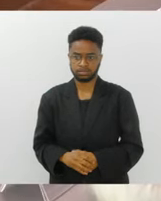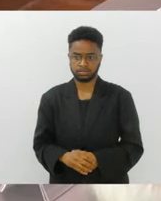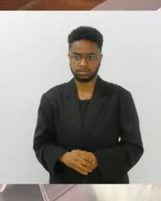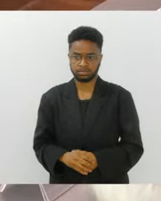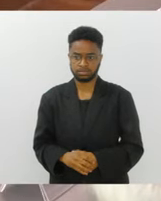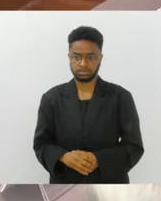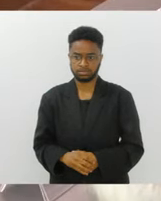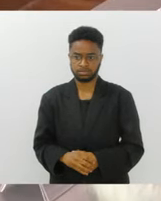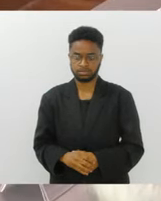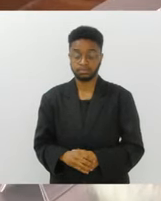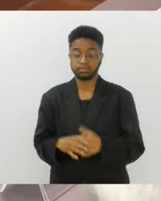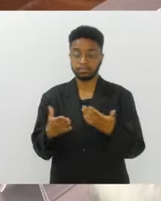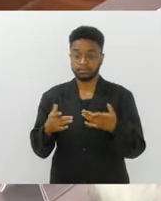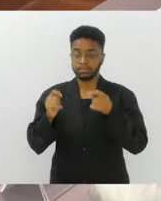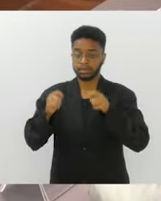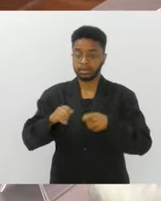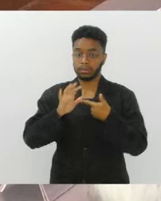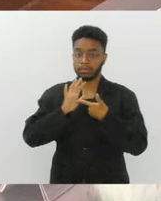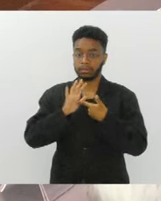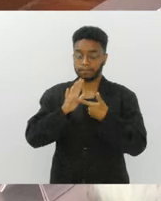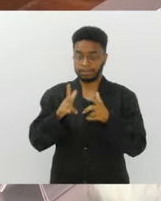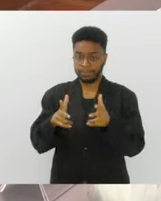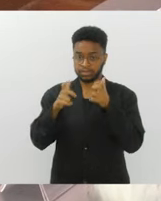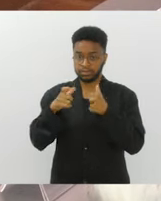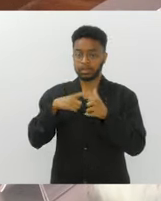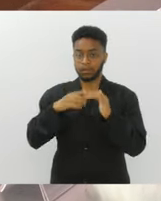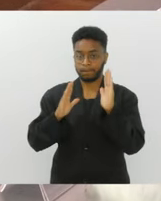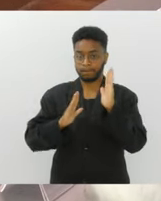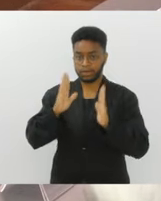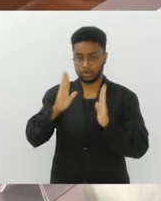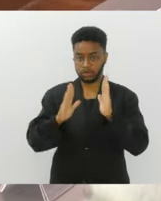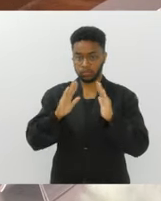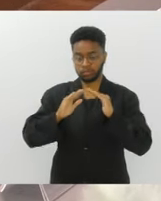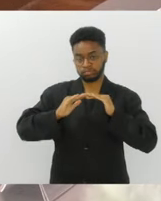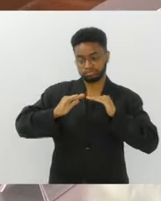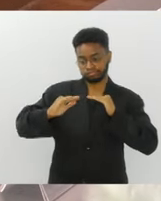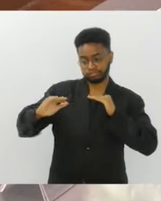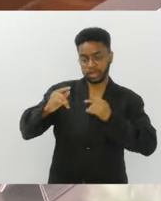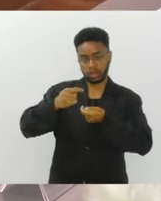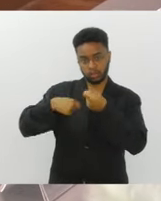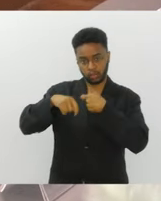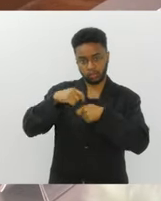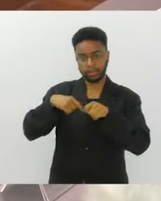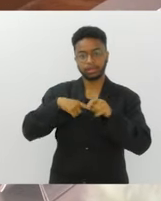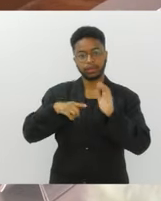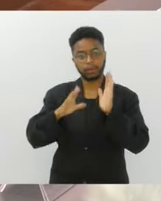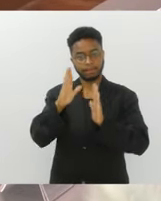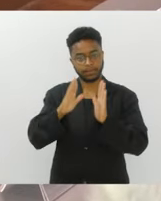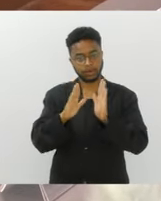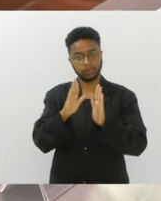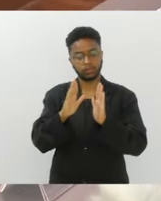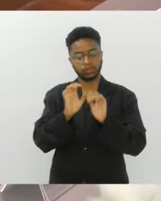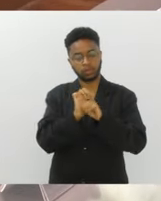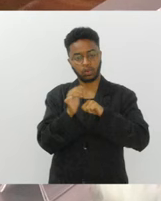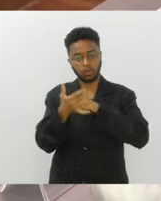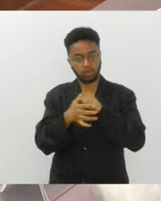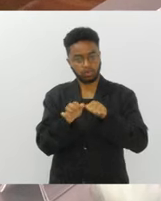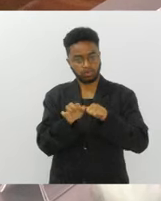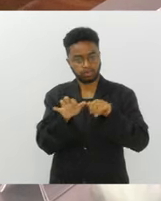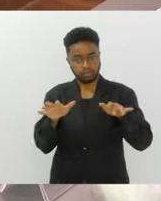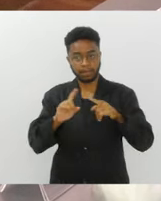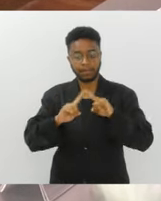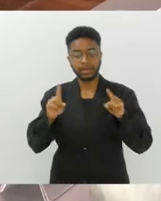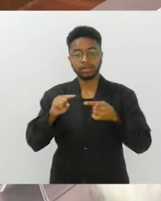E aí, deputado, você percebe que tem um período de estagnação econômica, tem um período de pandemia, e quando retoma,